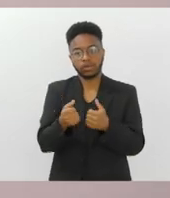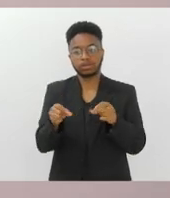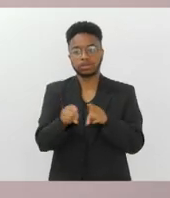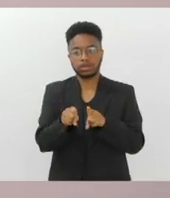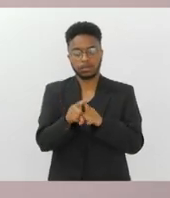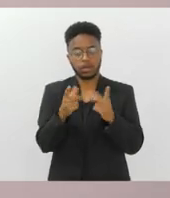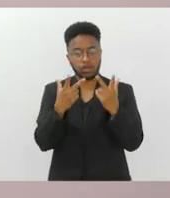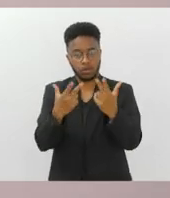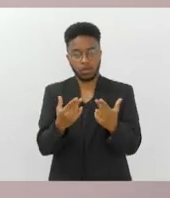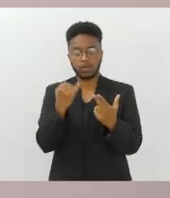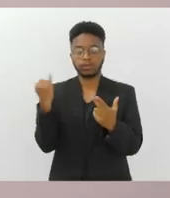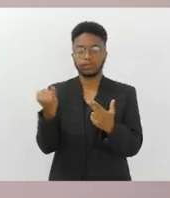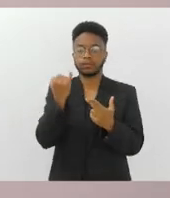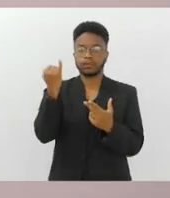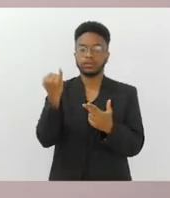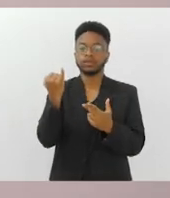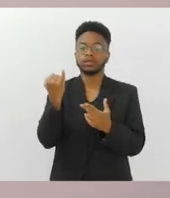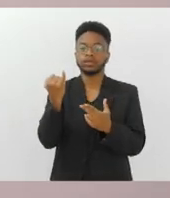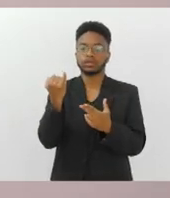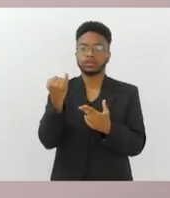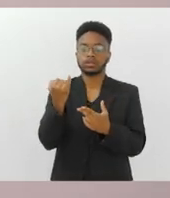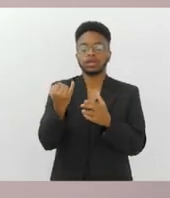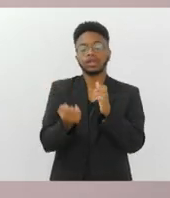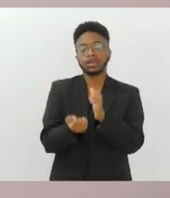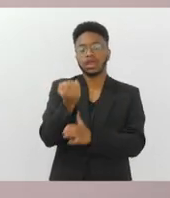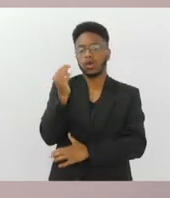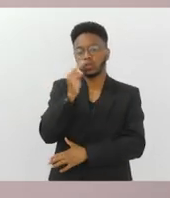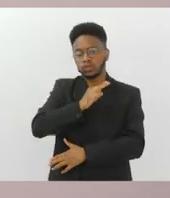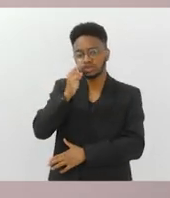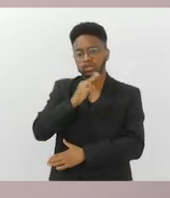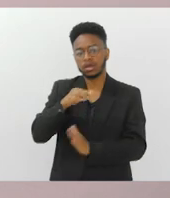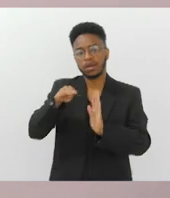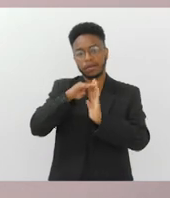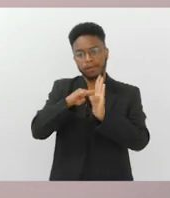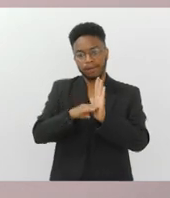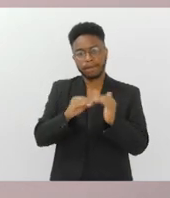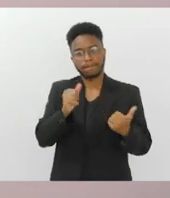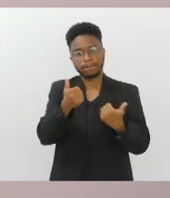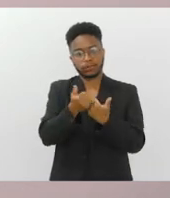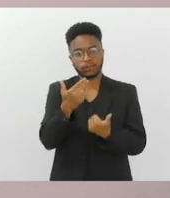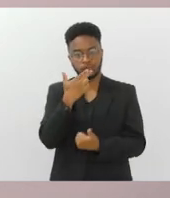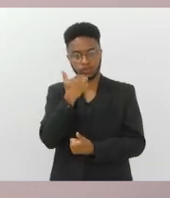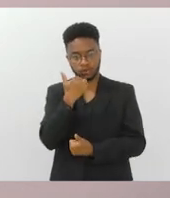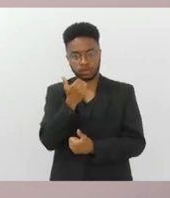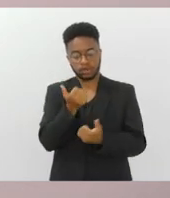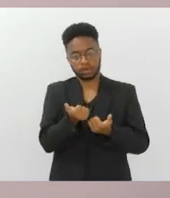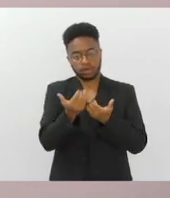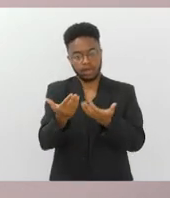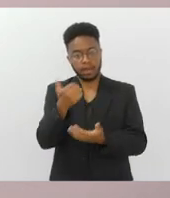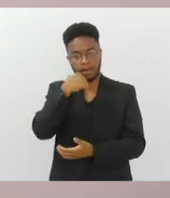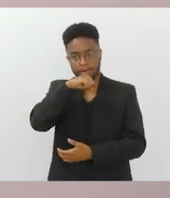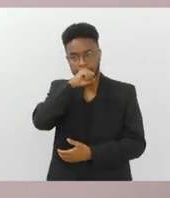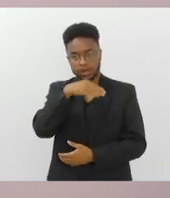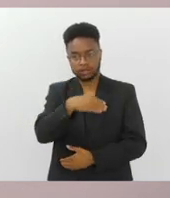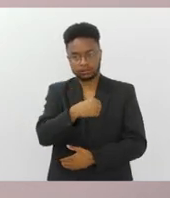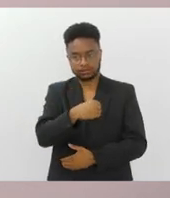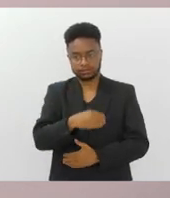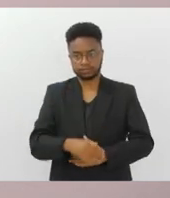é importante a implementação emergencial de programas de assistência nutricional para mães lactantes.